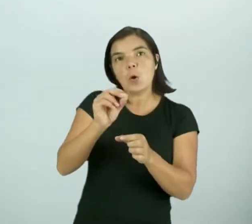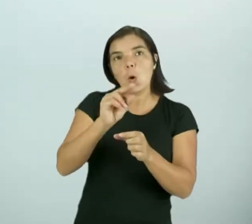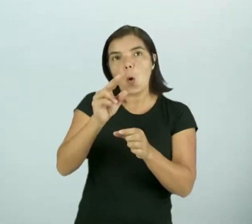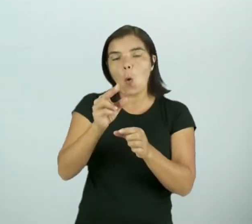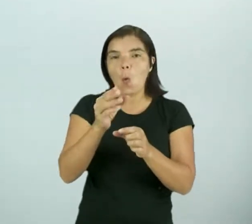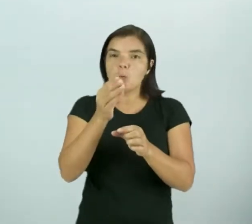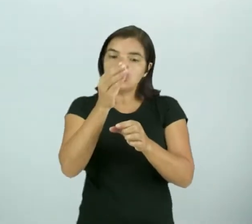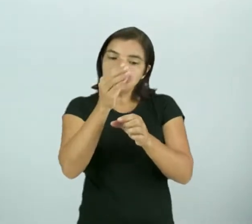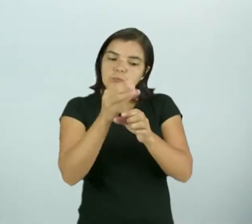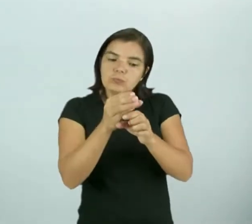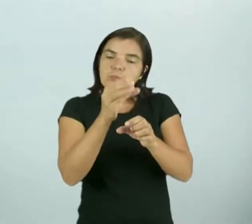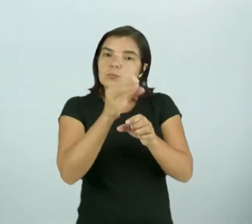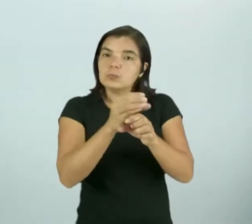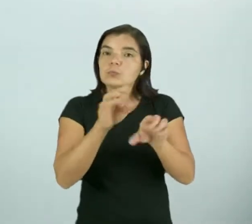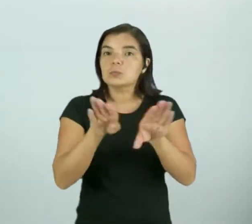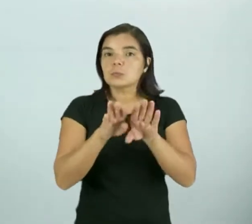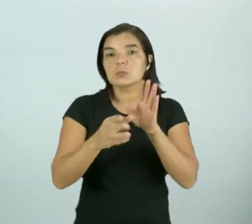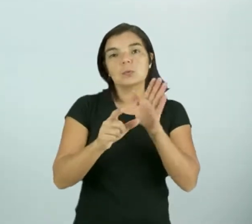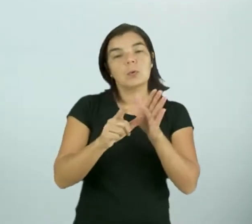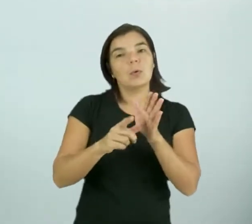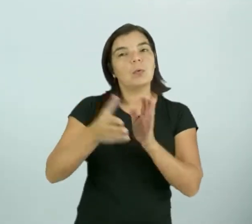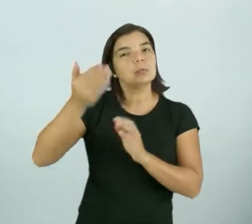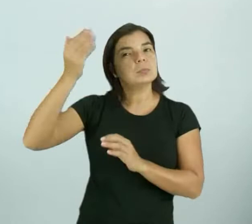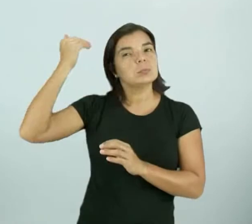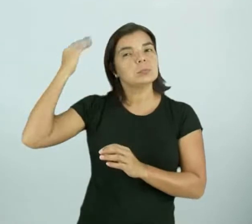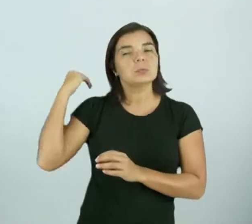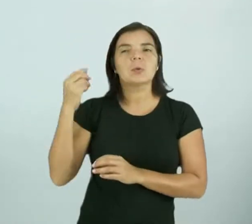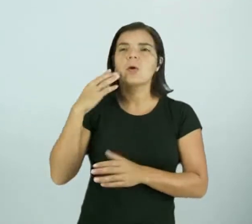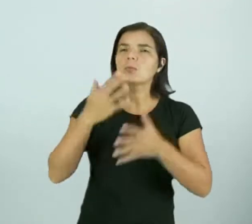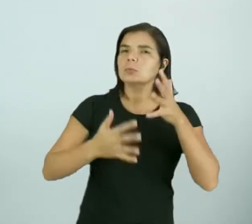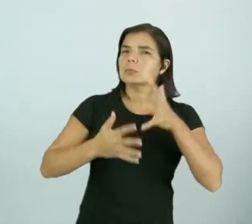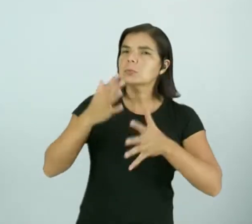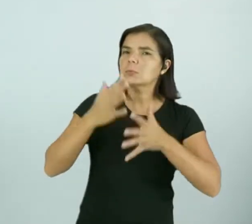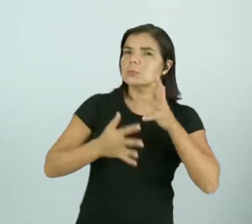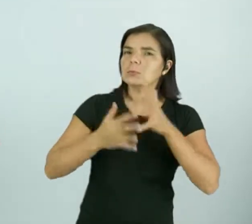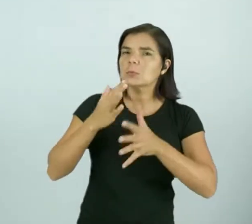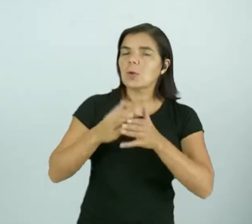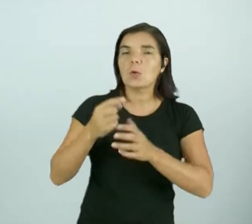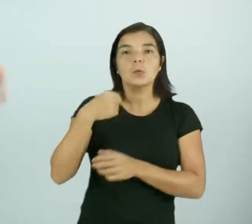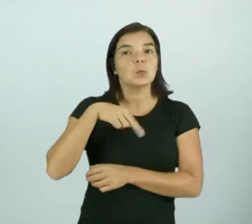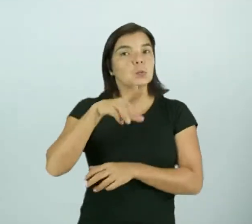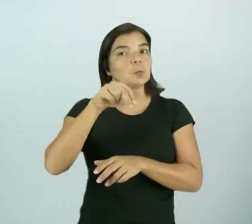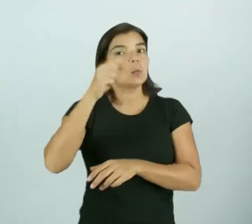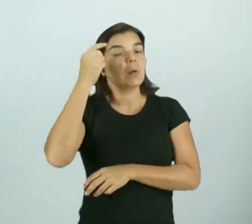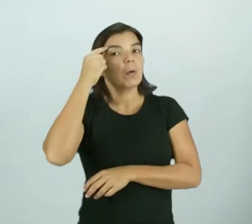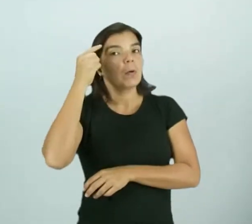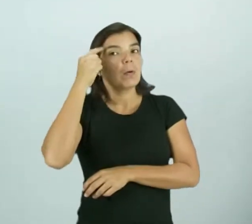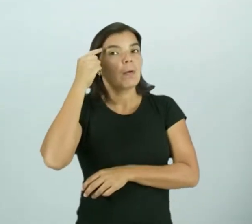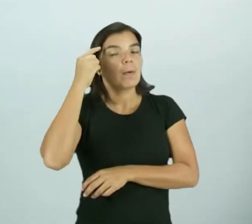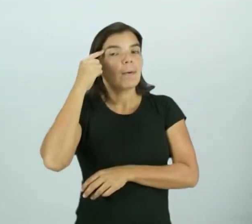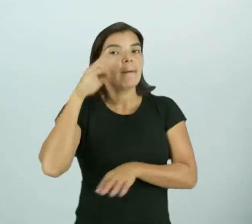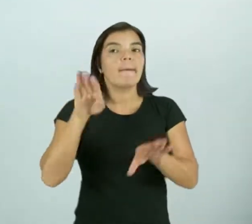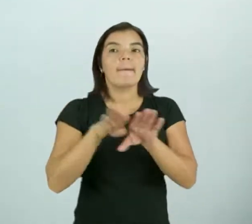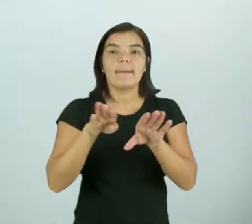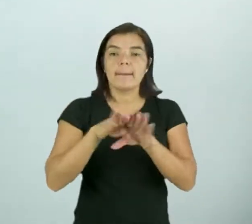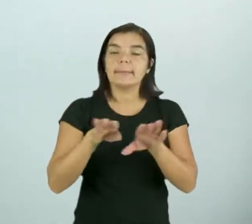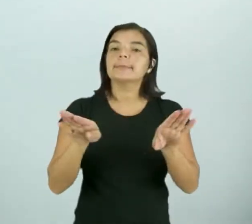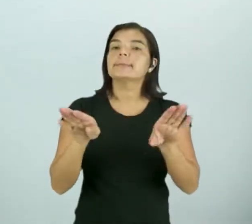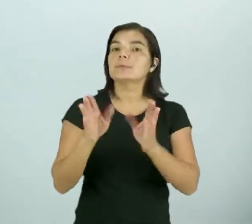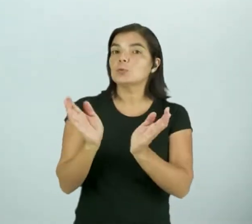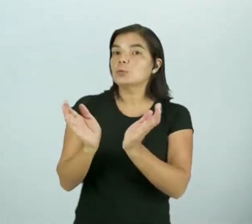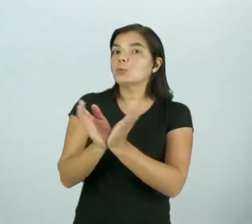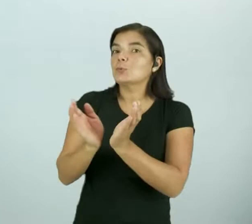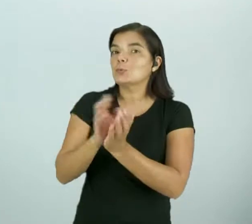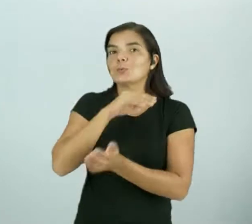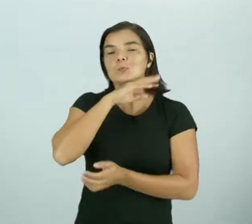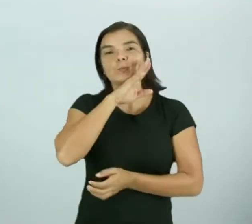de barril. Há algum tempo atrás, pode ser que as pessoas até confundissem e jamais imaginassem que as esponjas do mar fazem parte de um